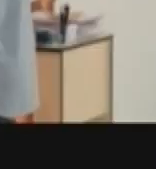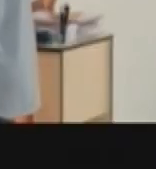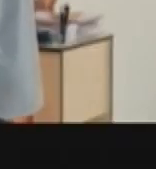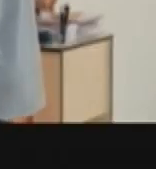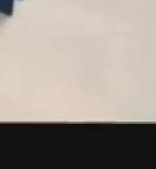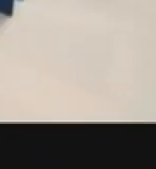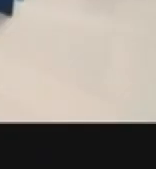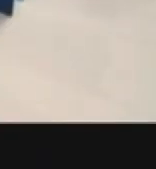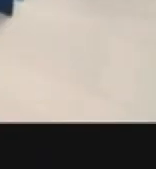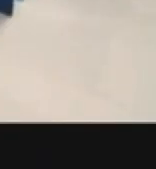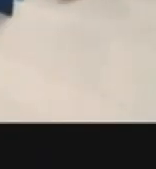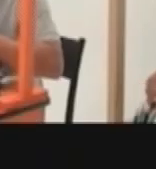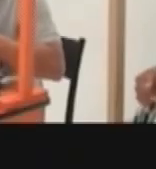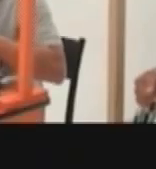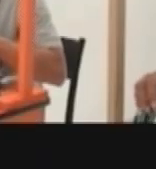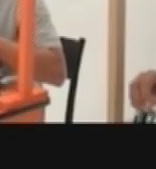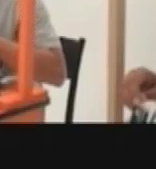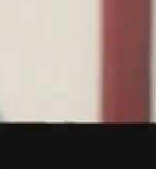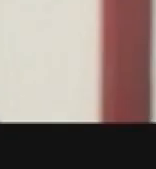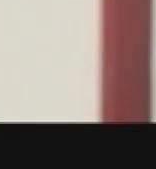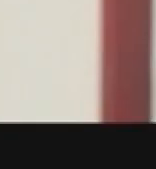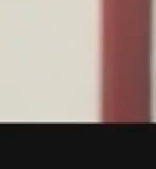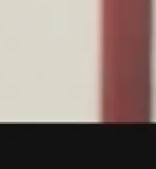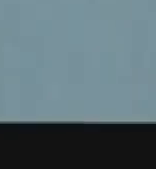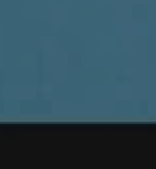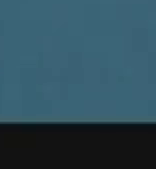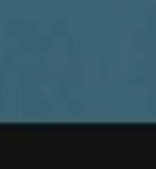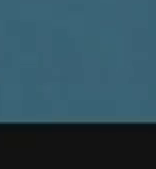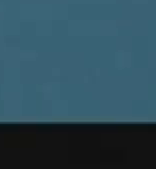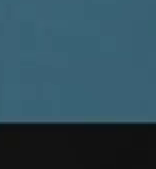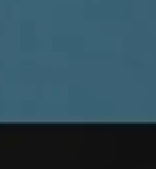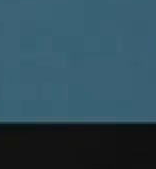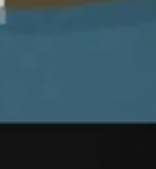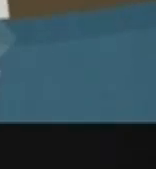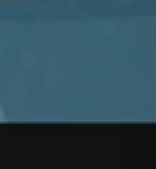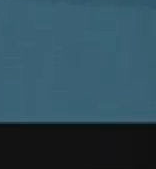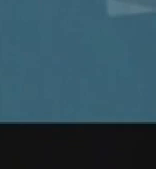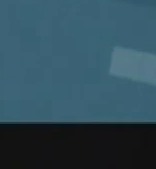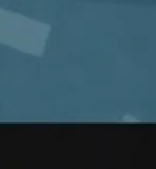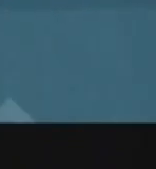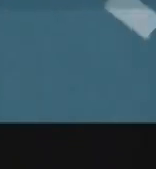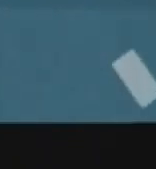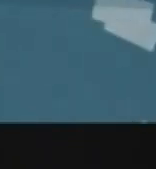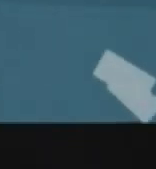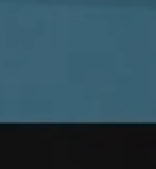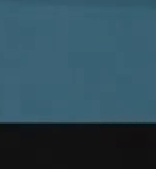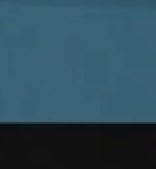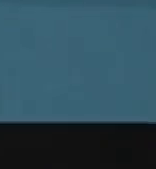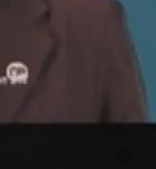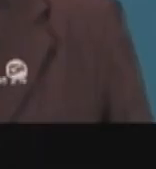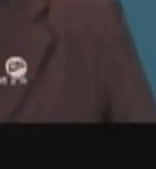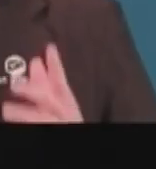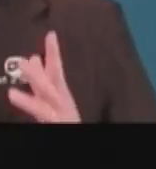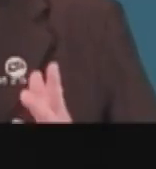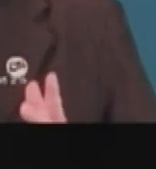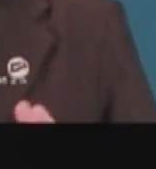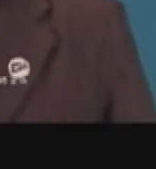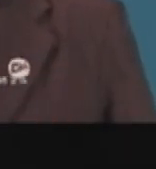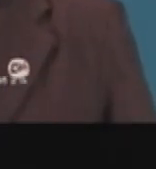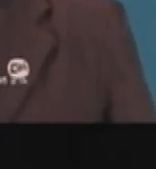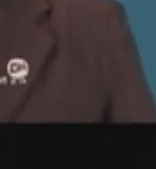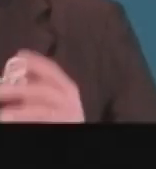comercial e tantos outros órgãos públicos. Ufa, são até 174 dias para estar regularizado. O